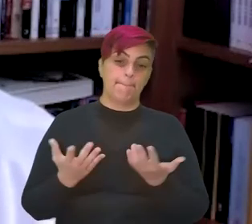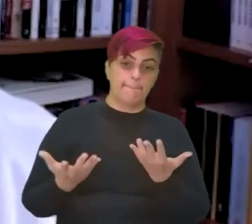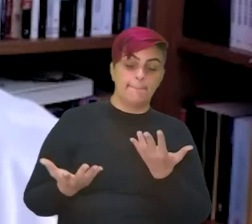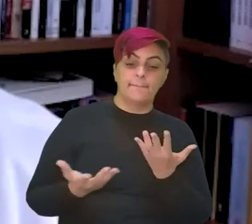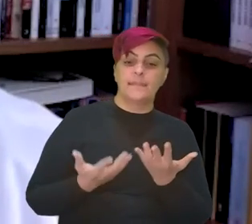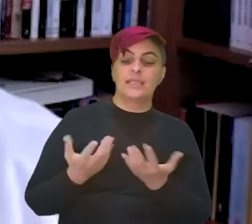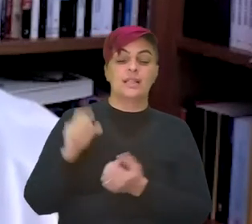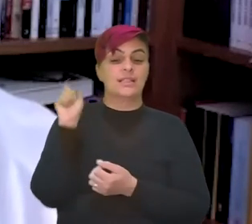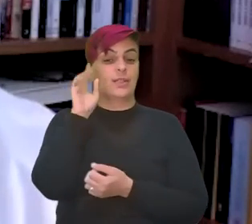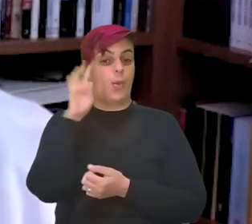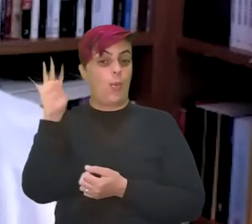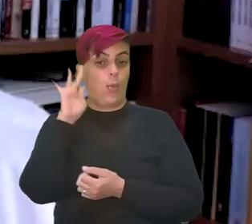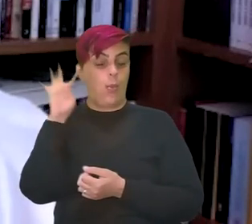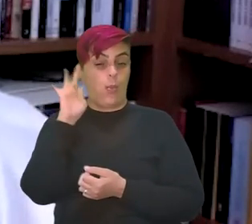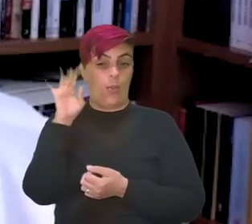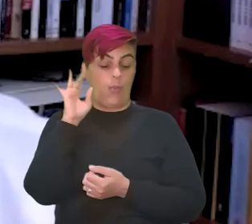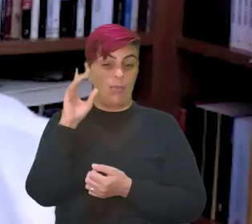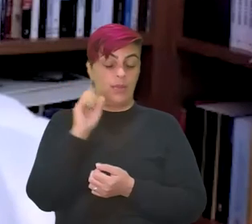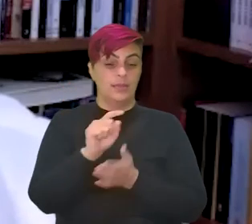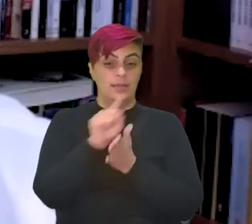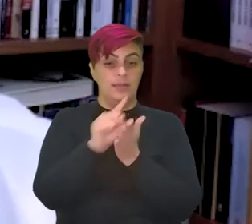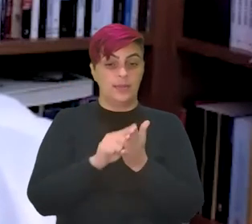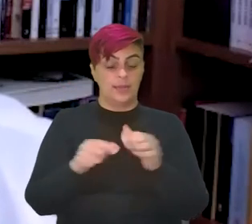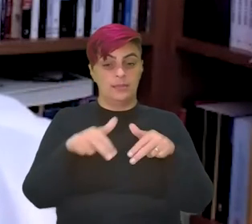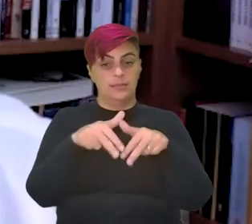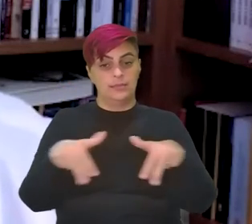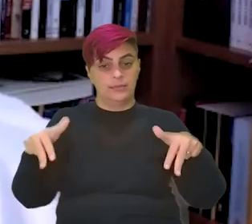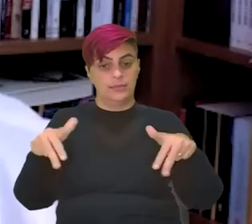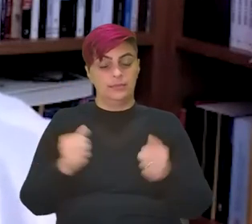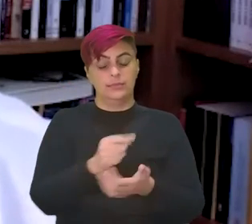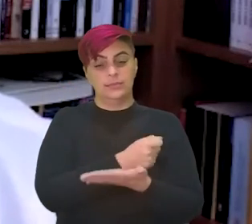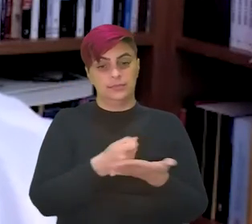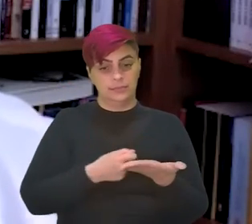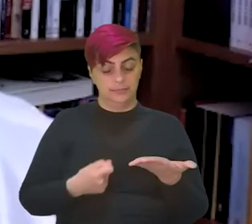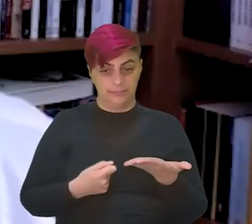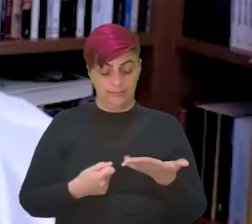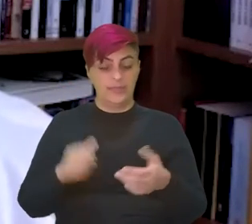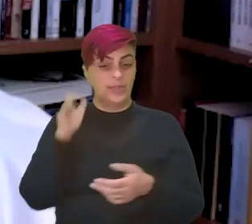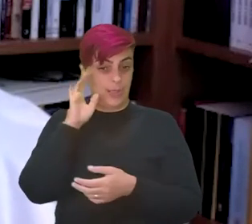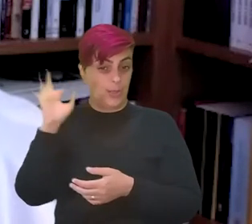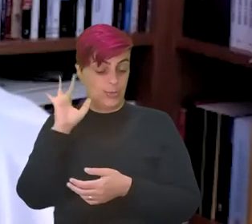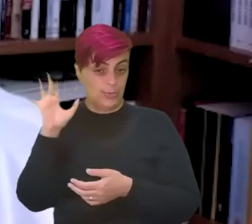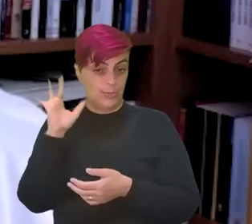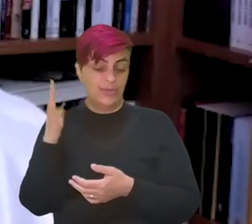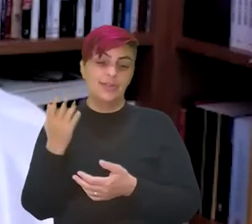O que seria uma teoria etnográfica, né? Teoria etnográfica